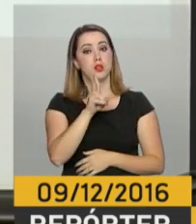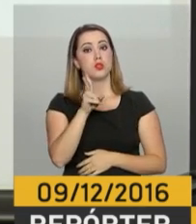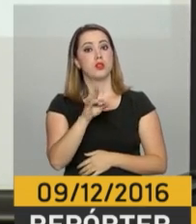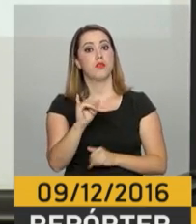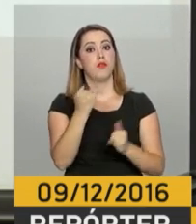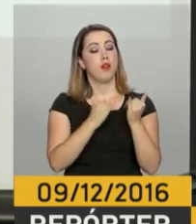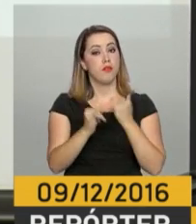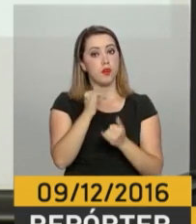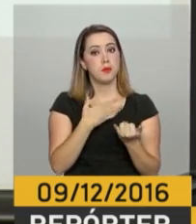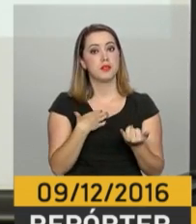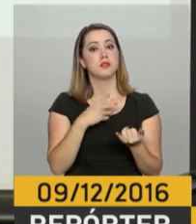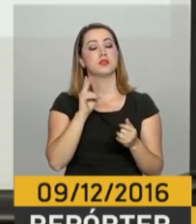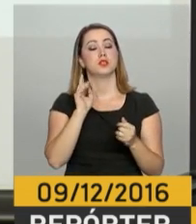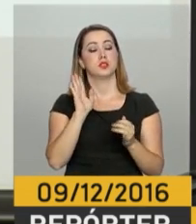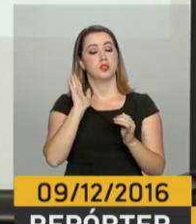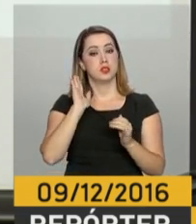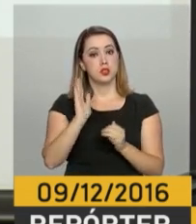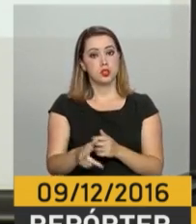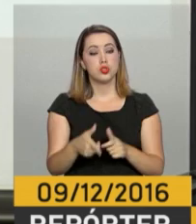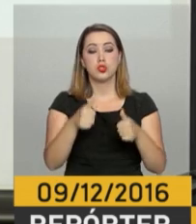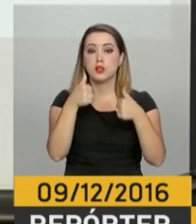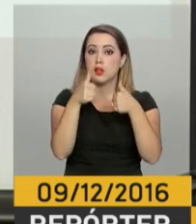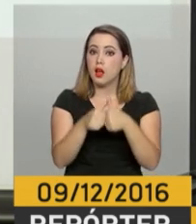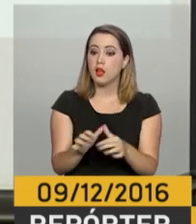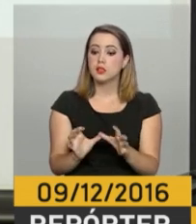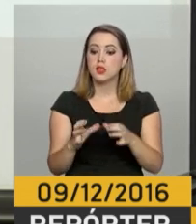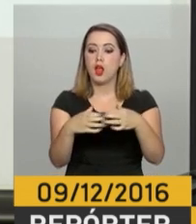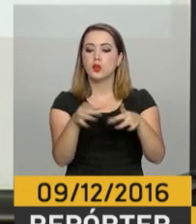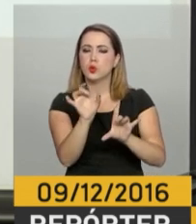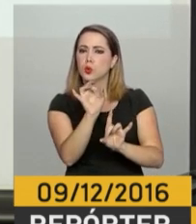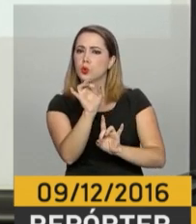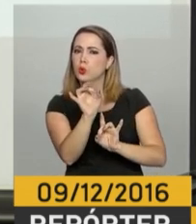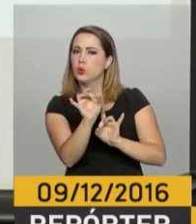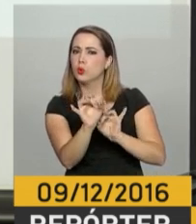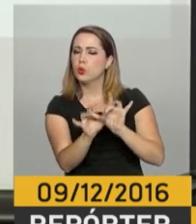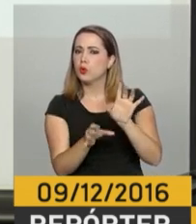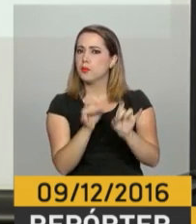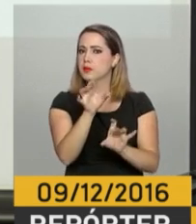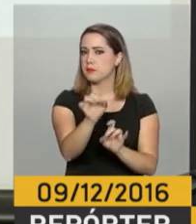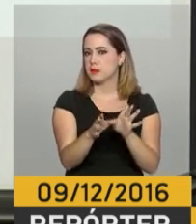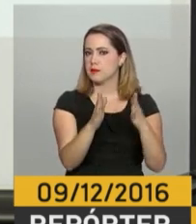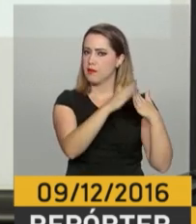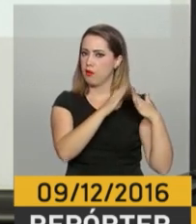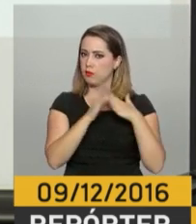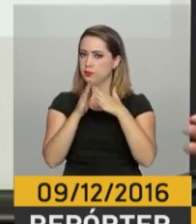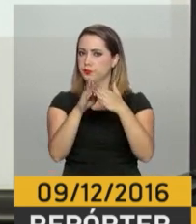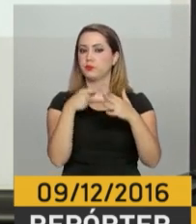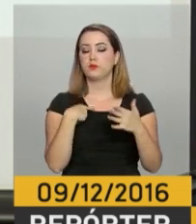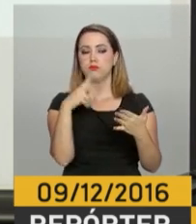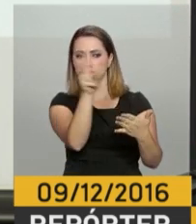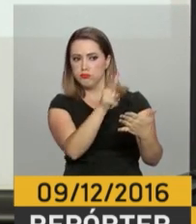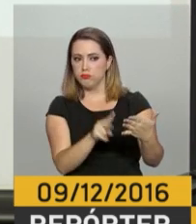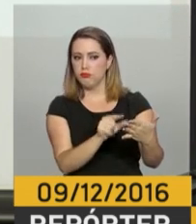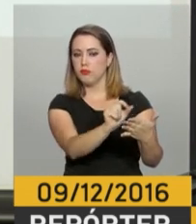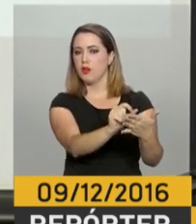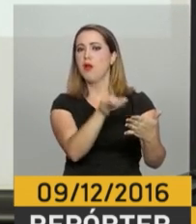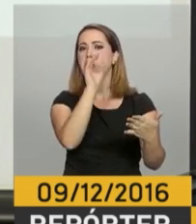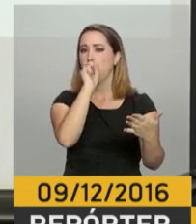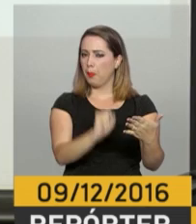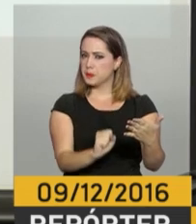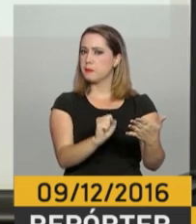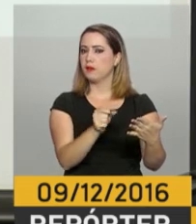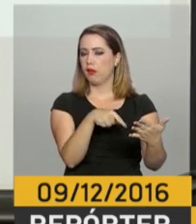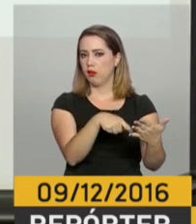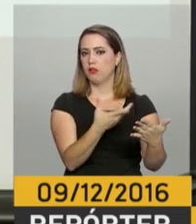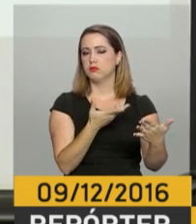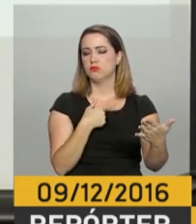na Comissão de Valores Imobiliários um sob-exame, por nossa determinação, exatamente essa hipótese, para